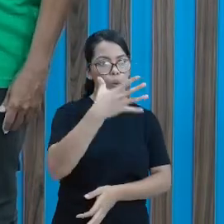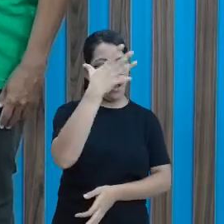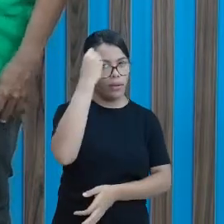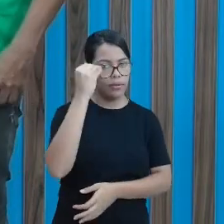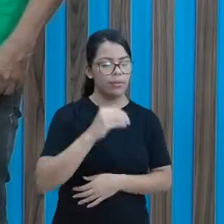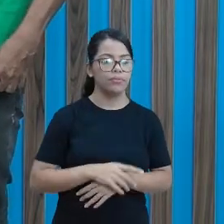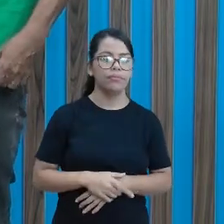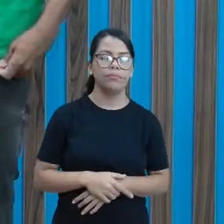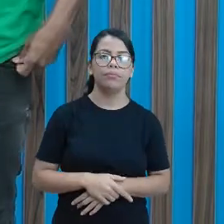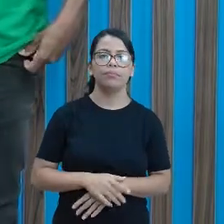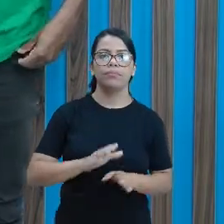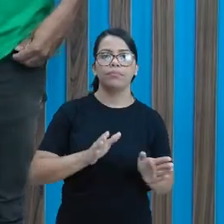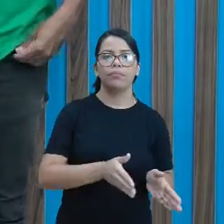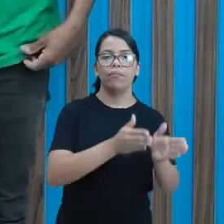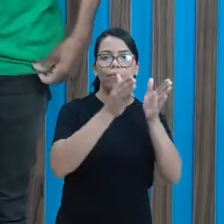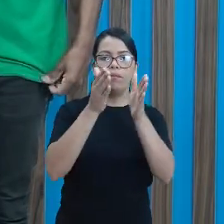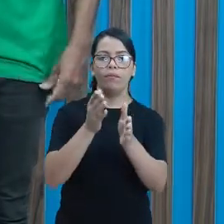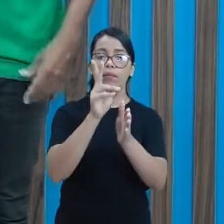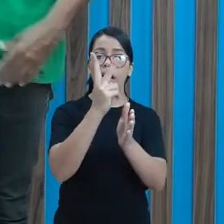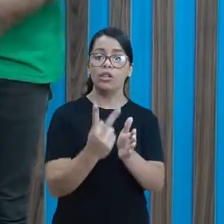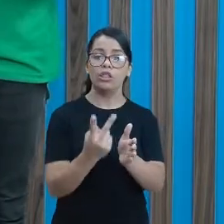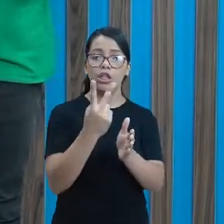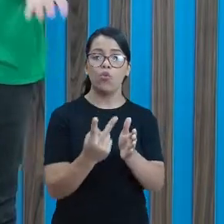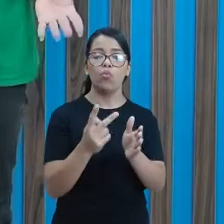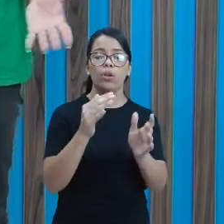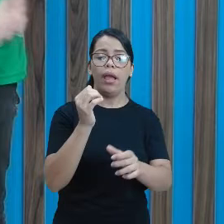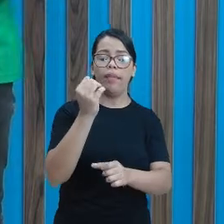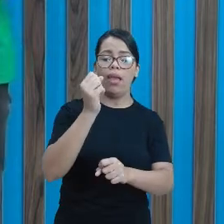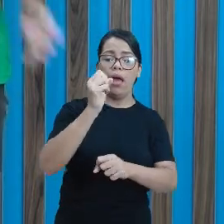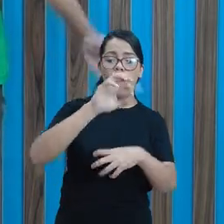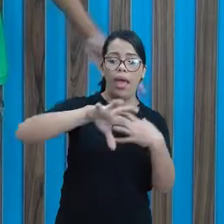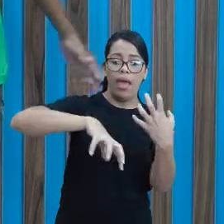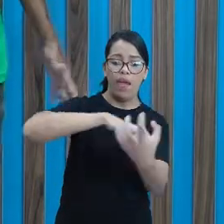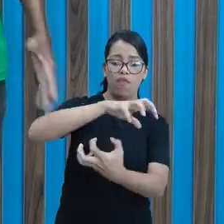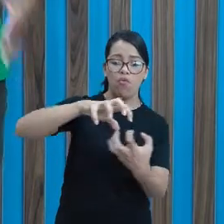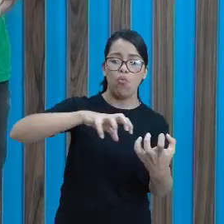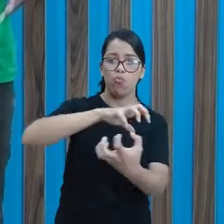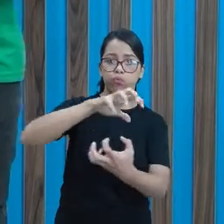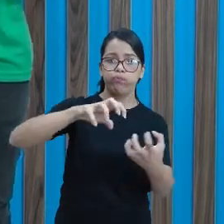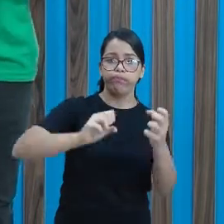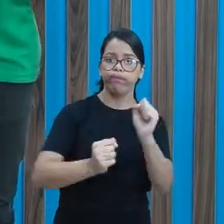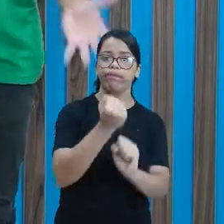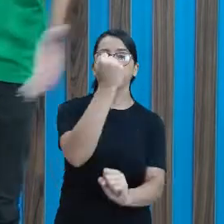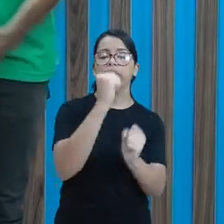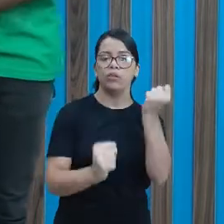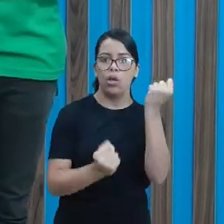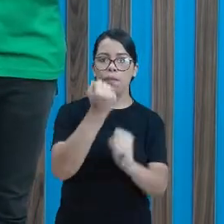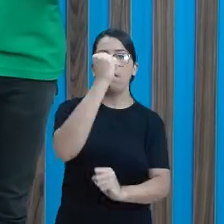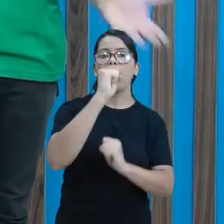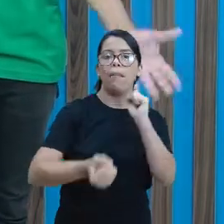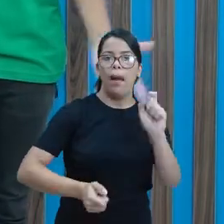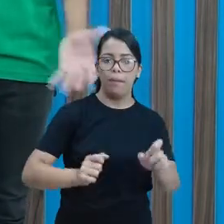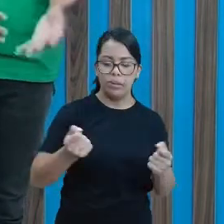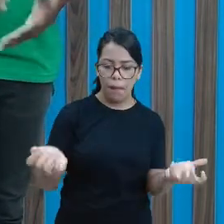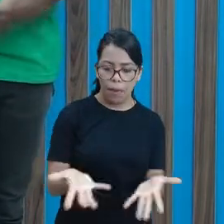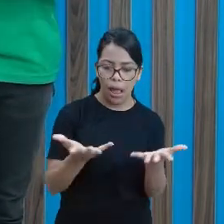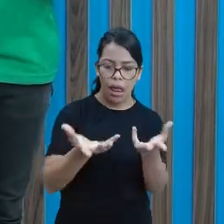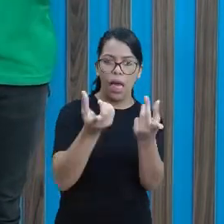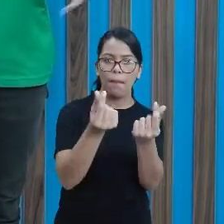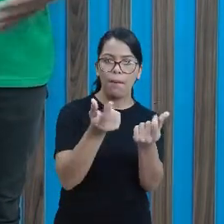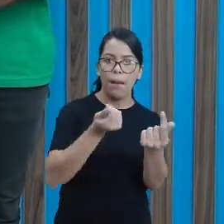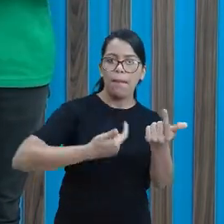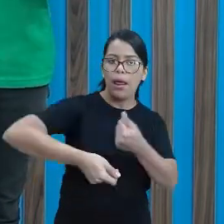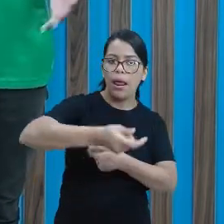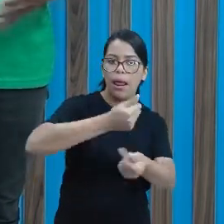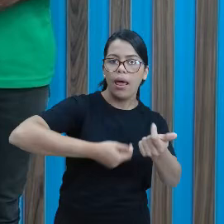segunda fase, que é a fase da Revolução Industrial, que a gente mostrou para vocês, as máquinas crescendo, então era preciso investir, trazer, e aí os